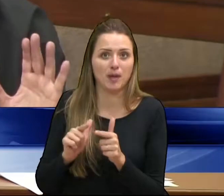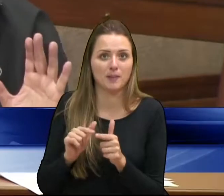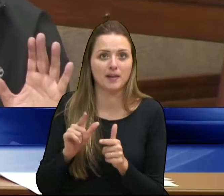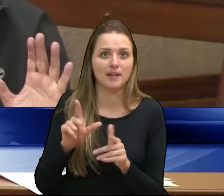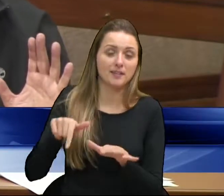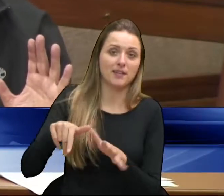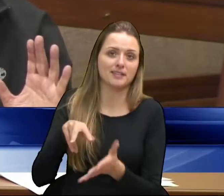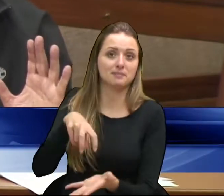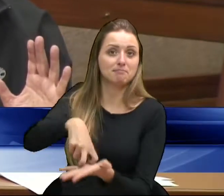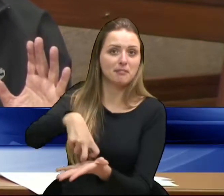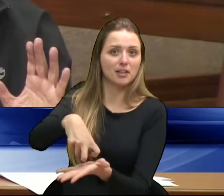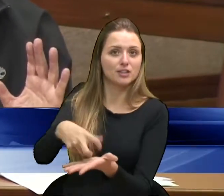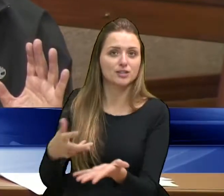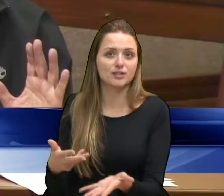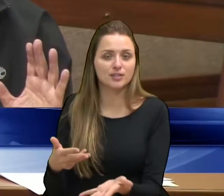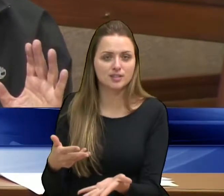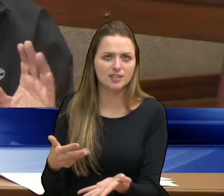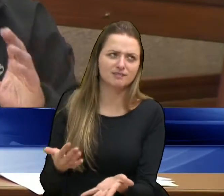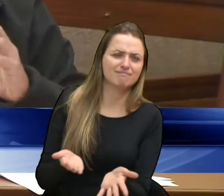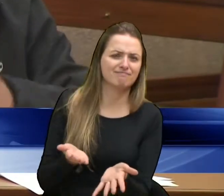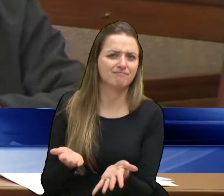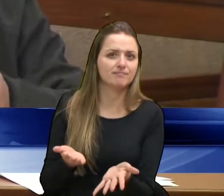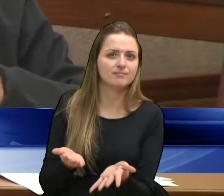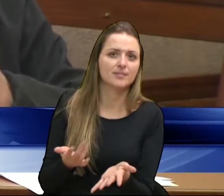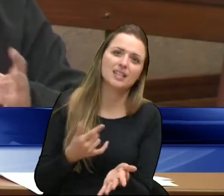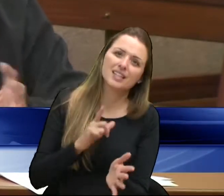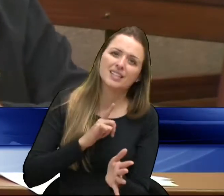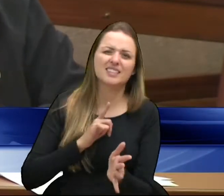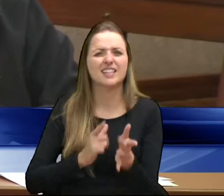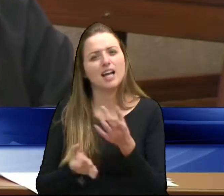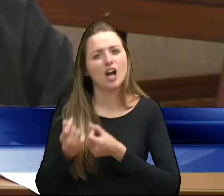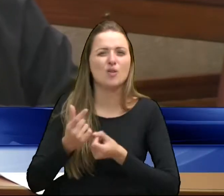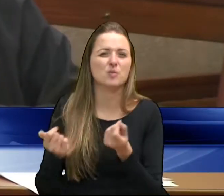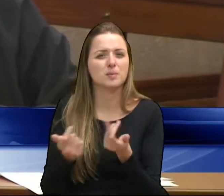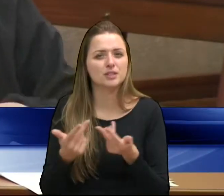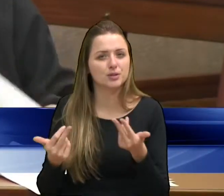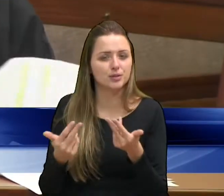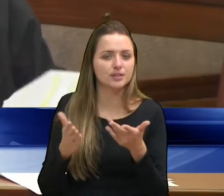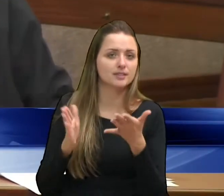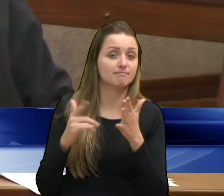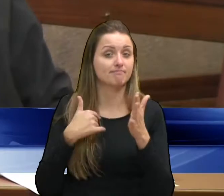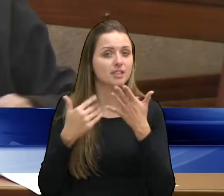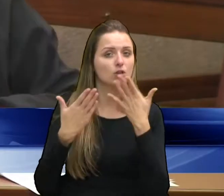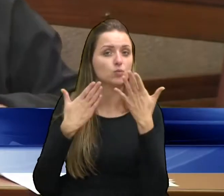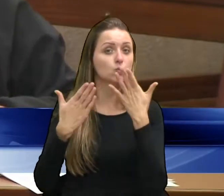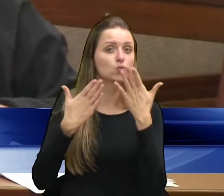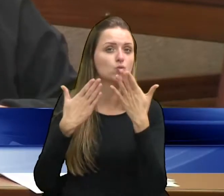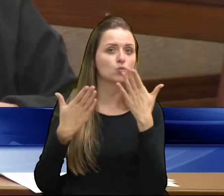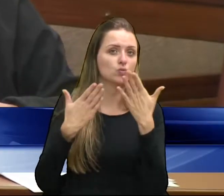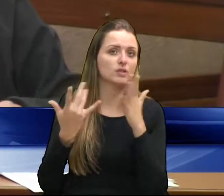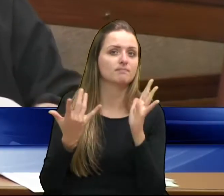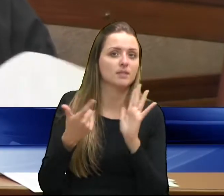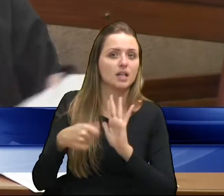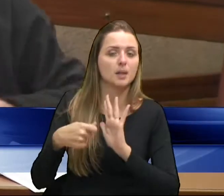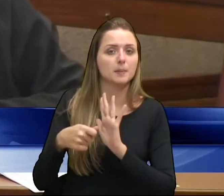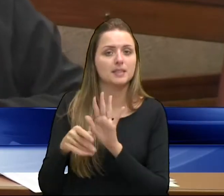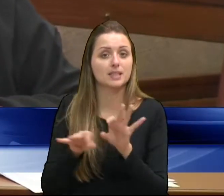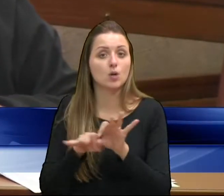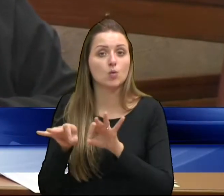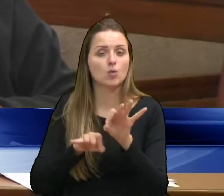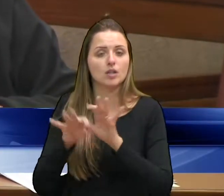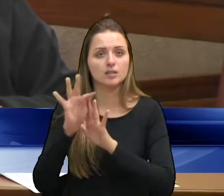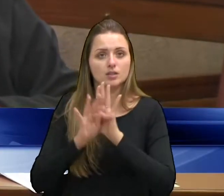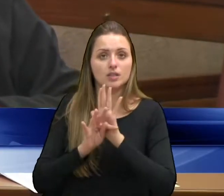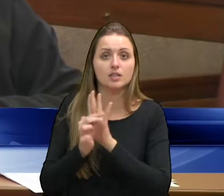morte, né? Então tem algumas coisinhas aqui que tem que dar uma correção.